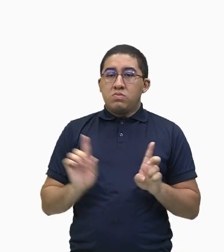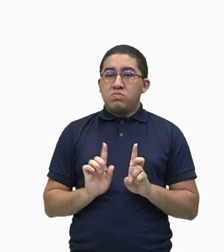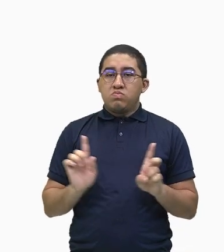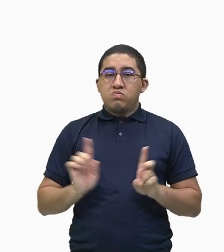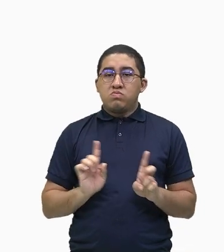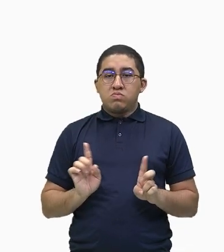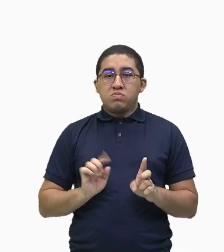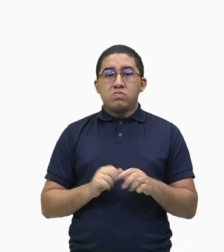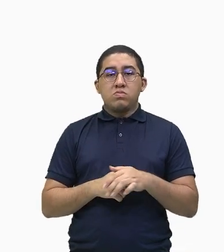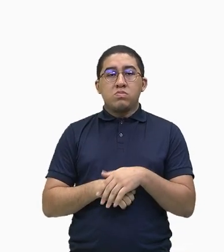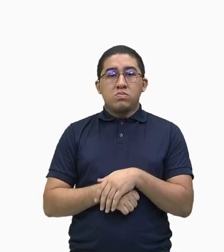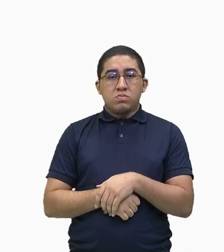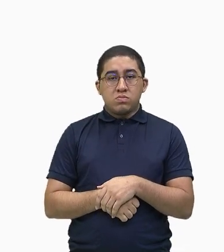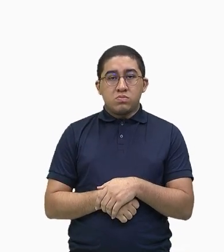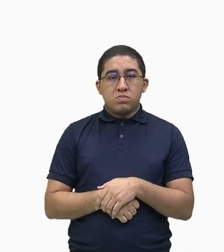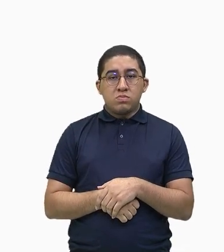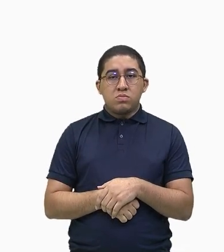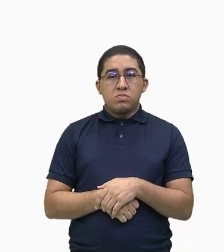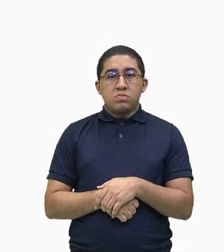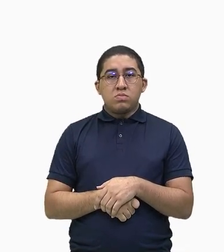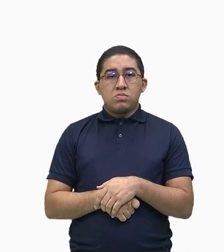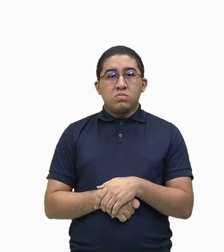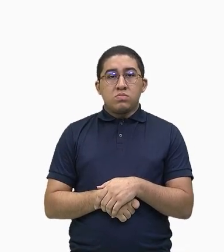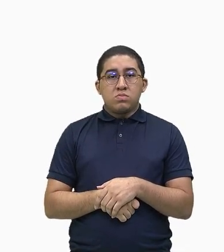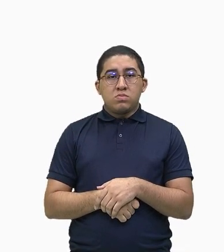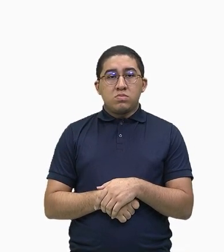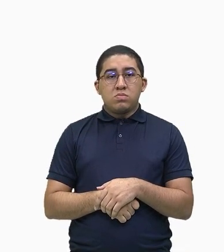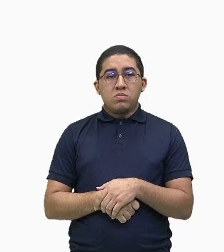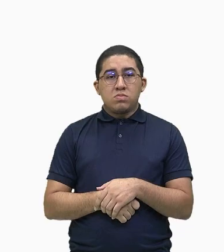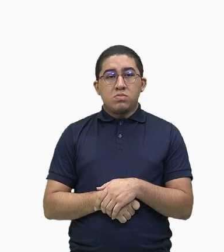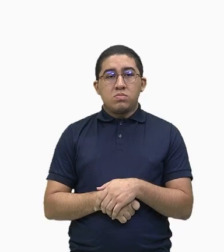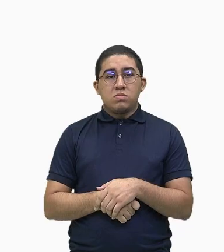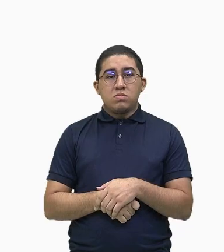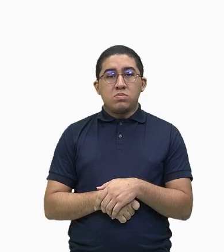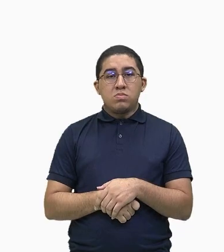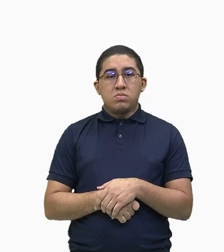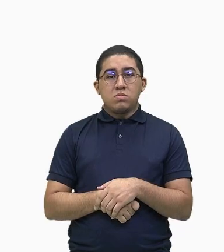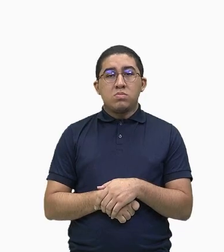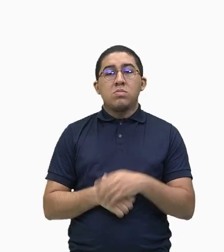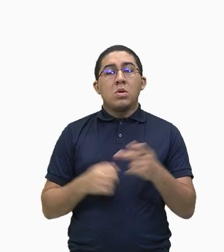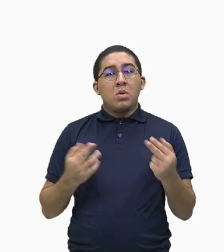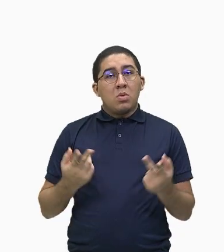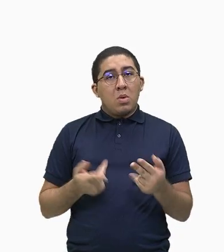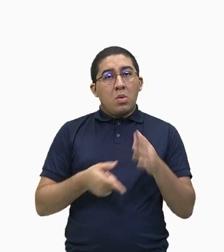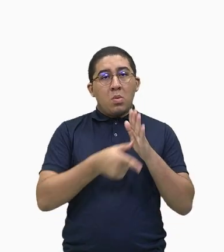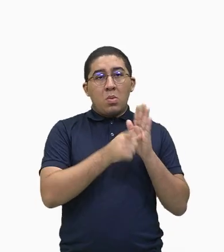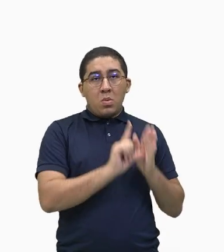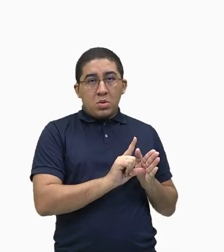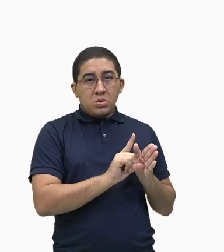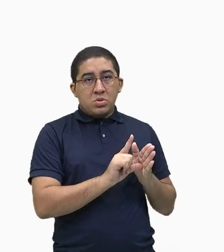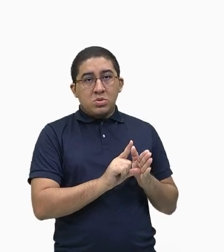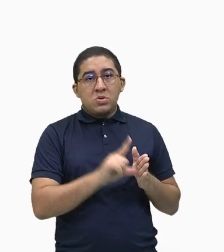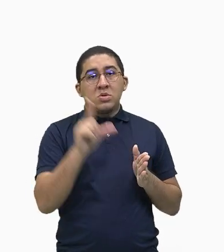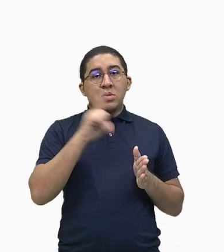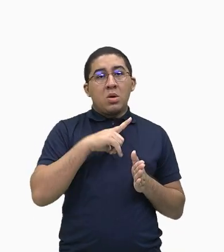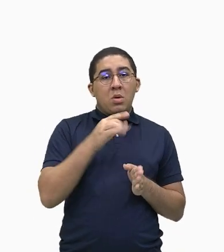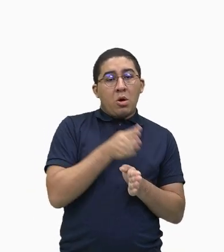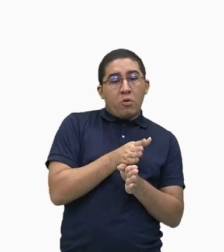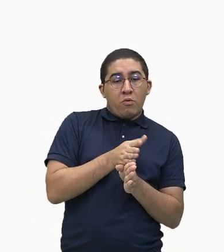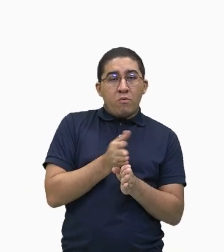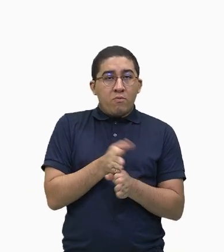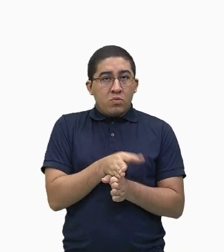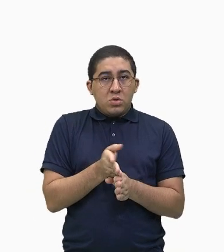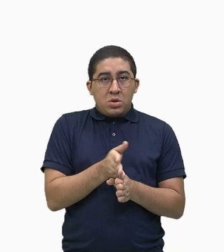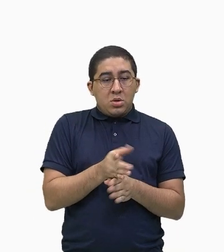foi estabelecido lá na Convenção, onde se estabeleceu os limites teóricos, onde cada